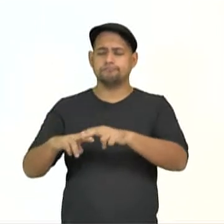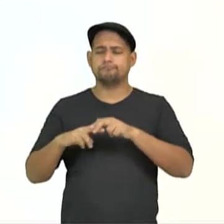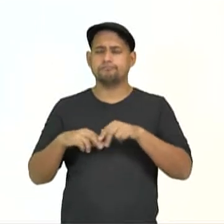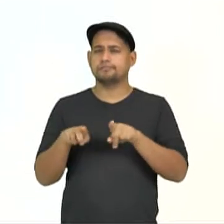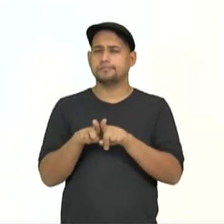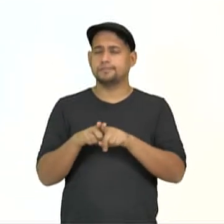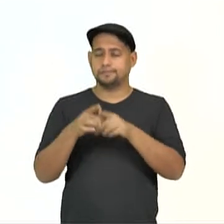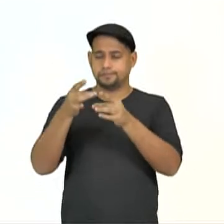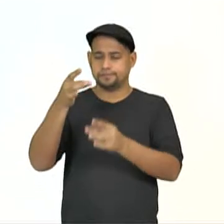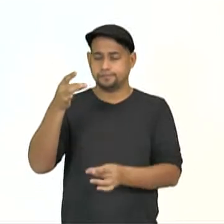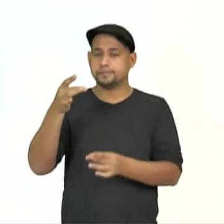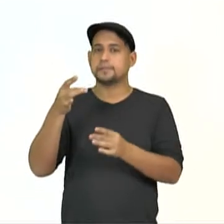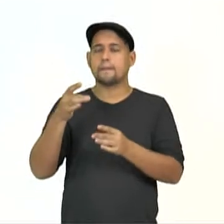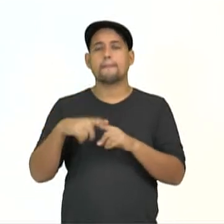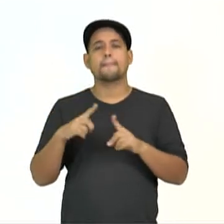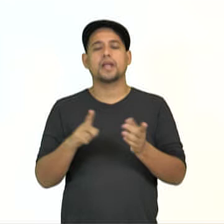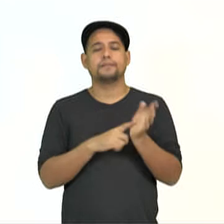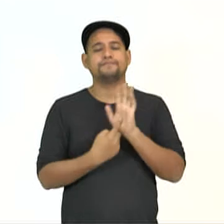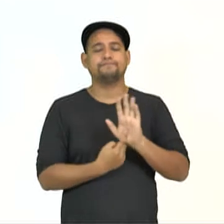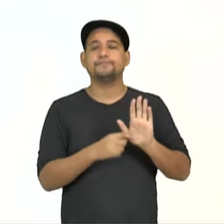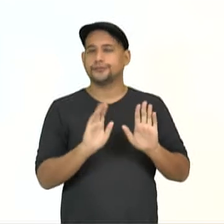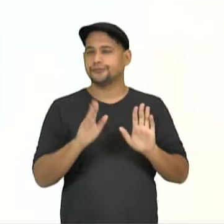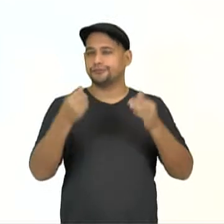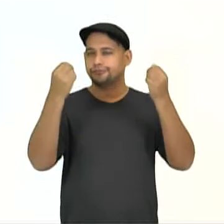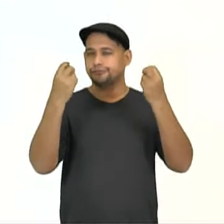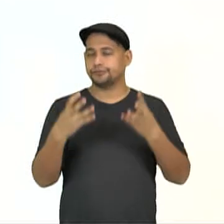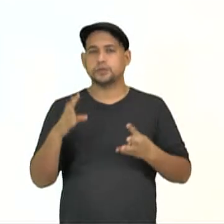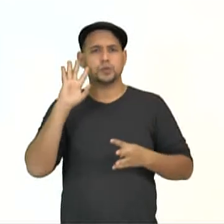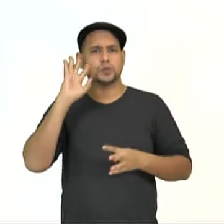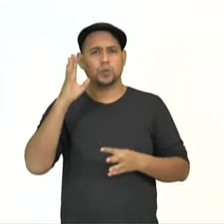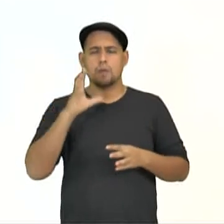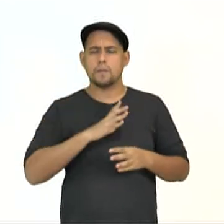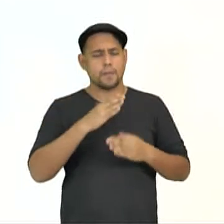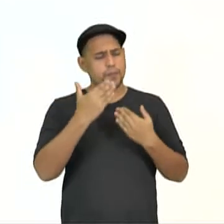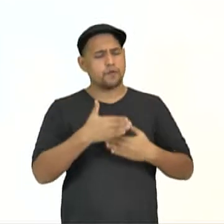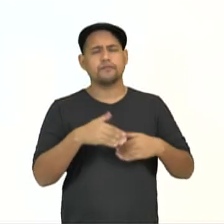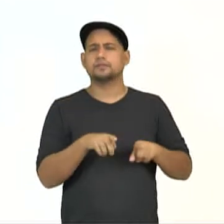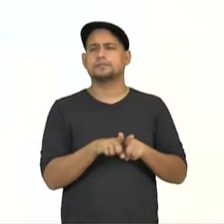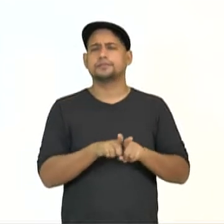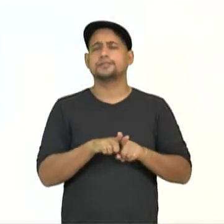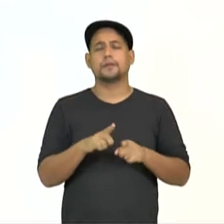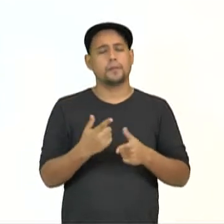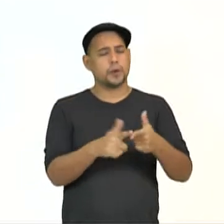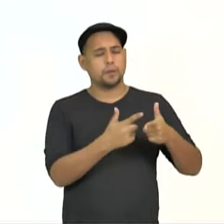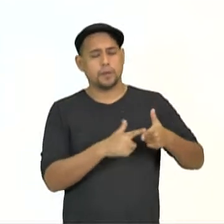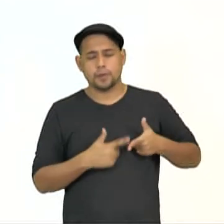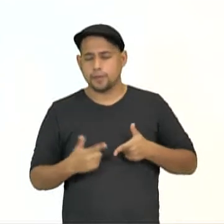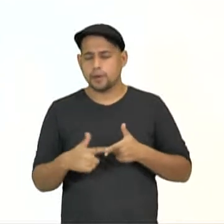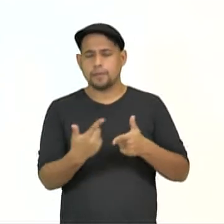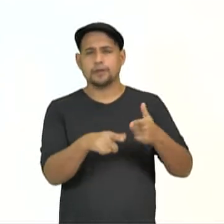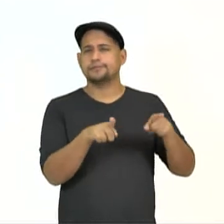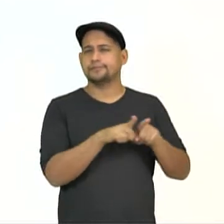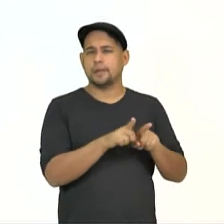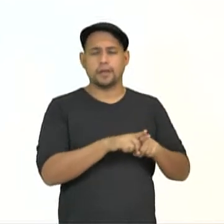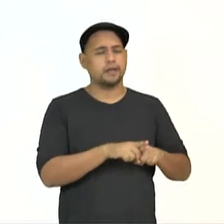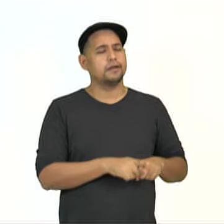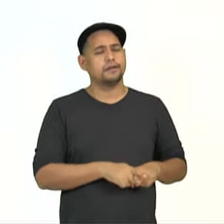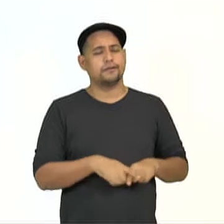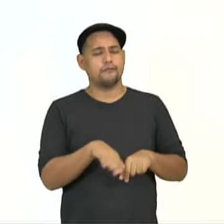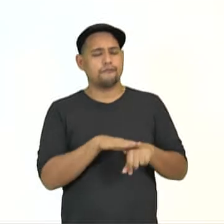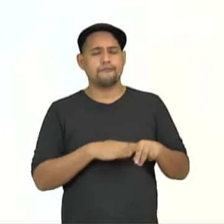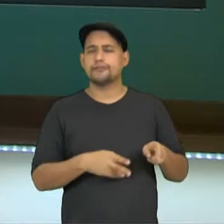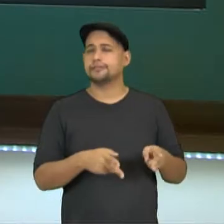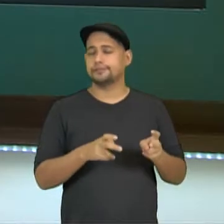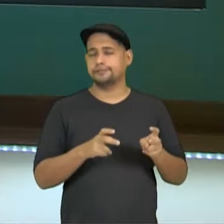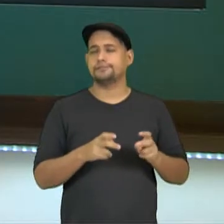com argumentos. Então, traz ali, como eu falei, fatos, comprovações, problematizando, discutindo